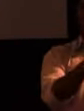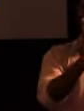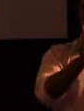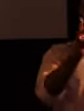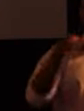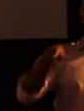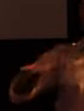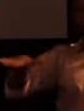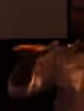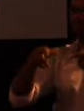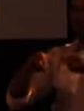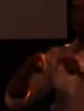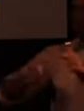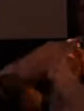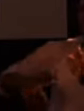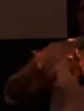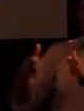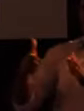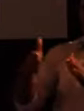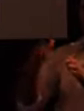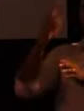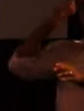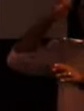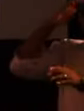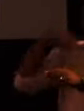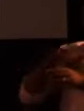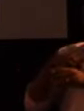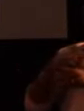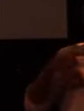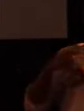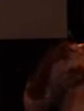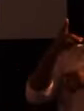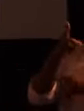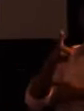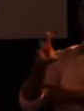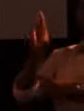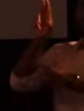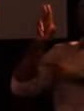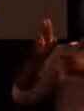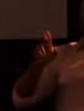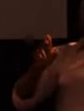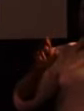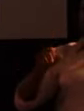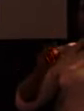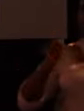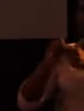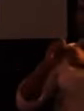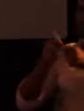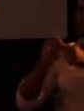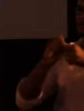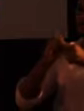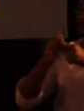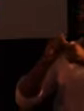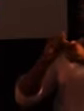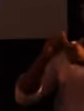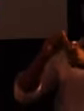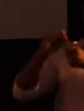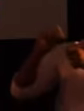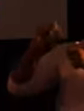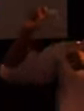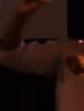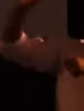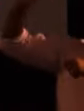uma questão que é muito forte, que veio com muita ênfase nos debates do PDDU, que é a questão do sombreamento das praias.